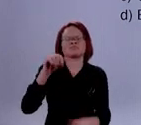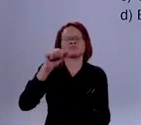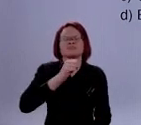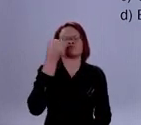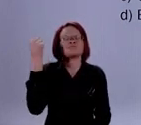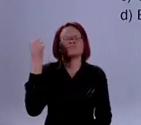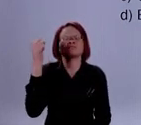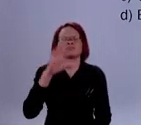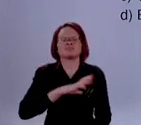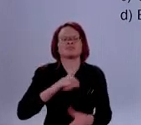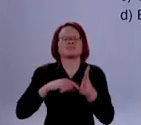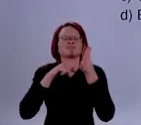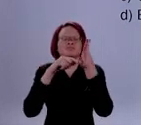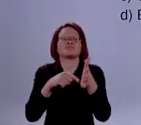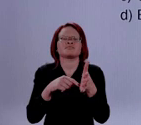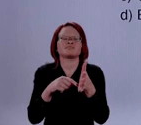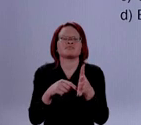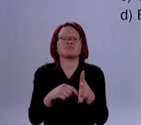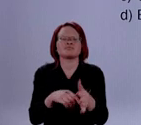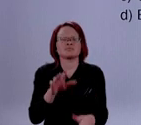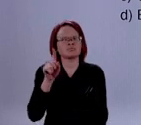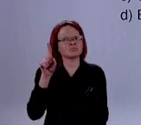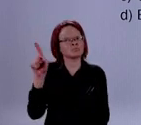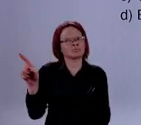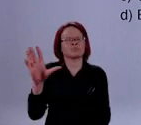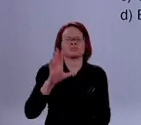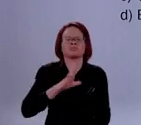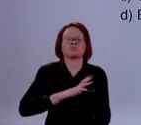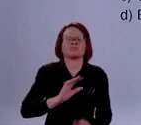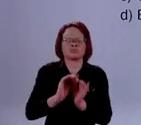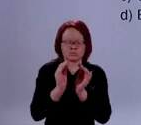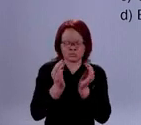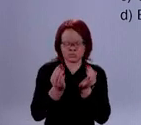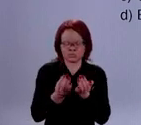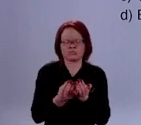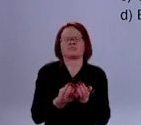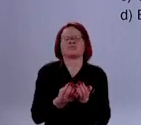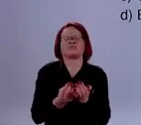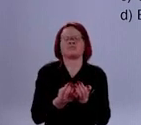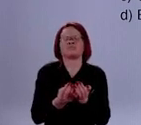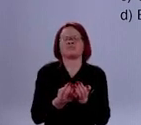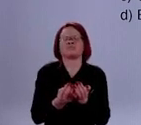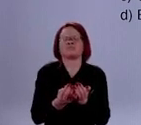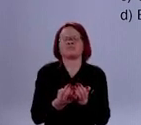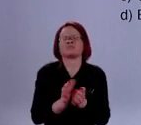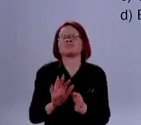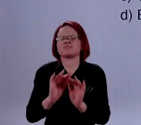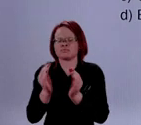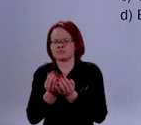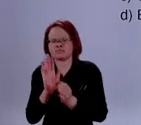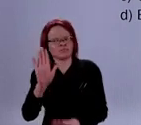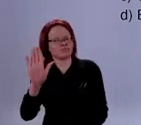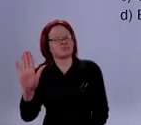exemplo nós temos aqui o exemplo tu tens uma bola a bola é